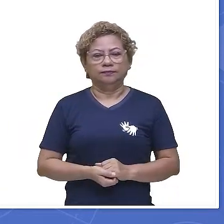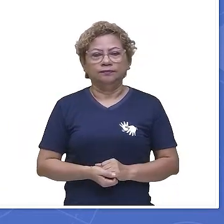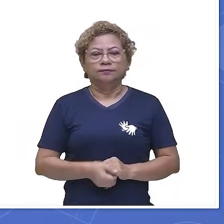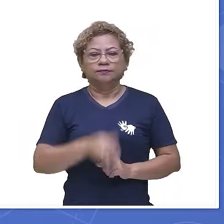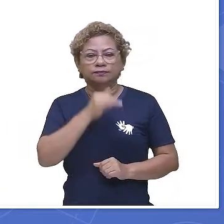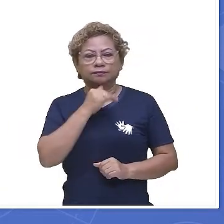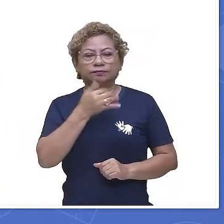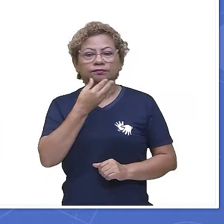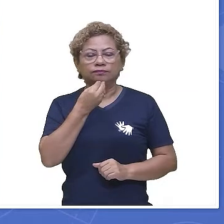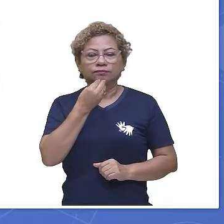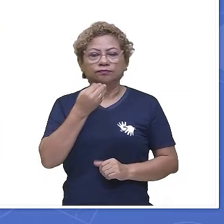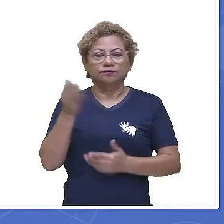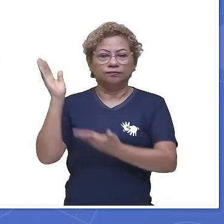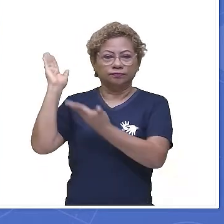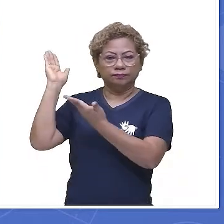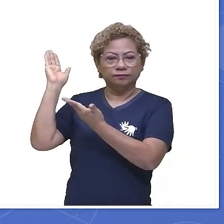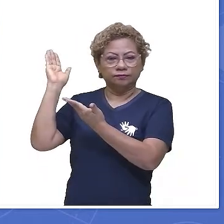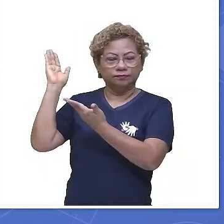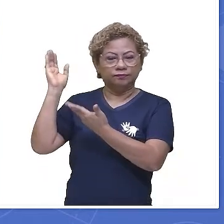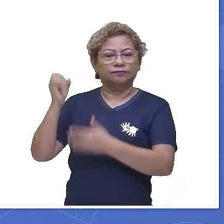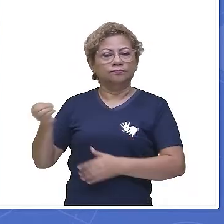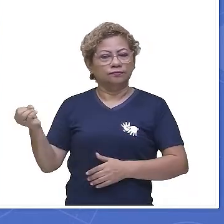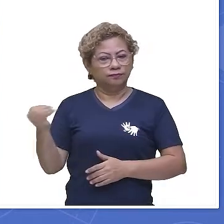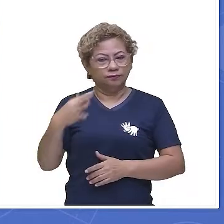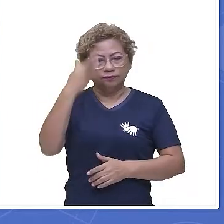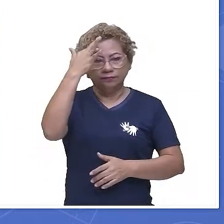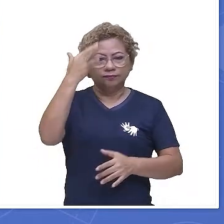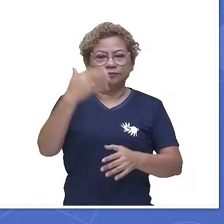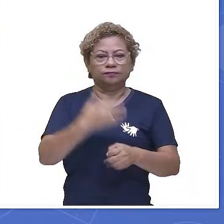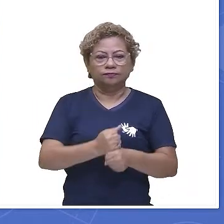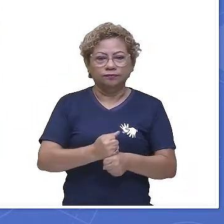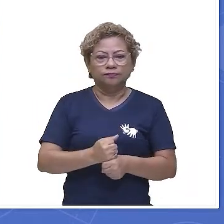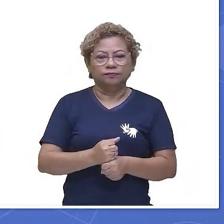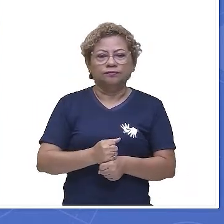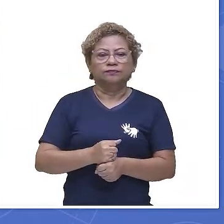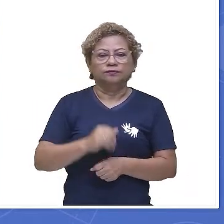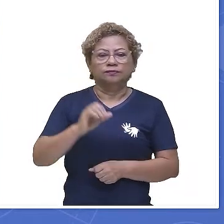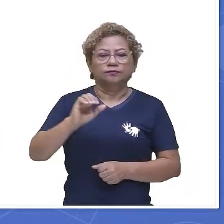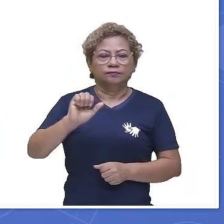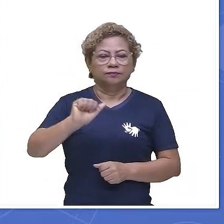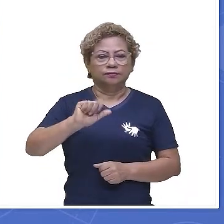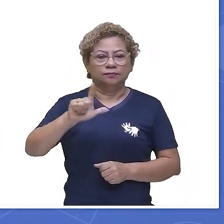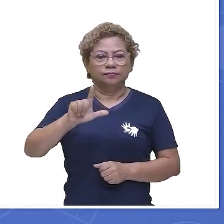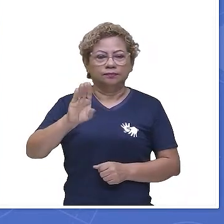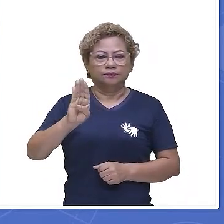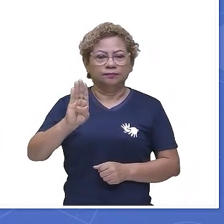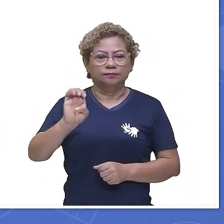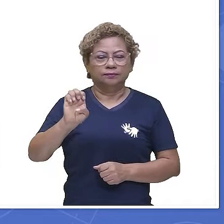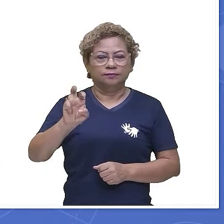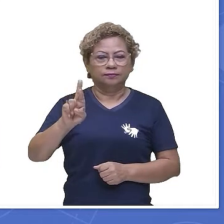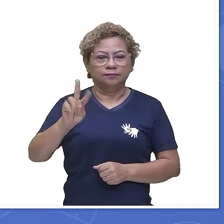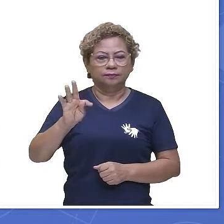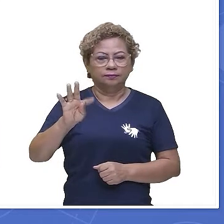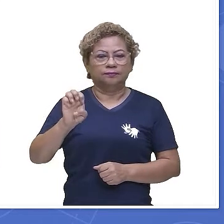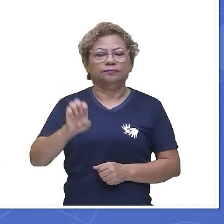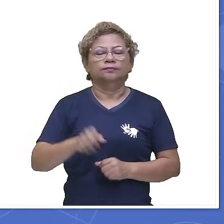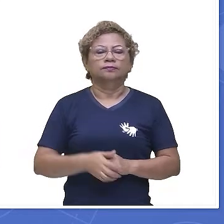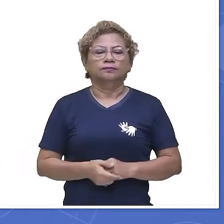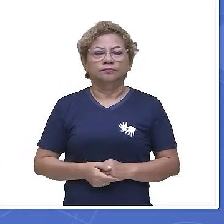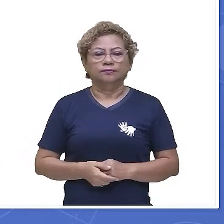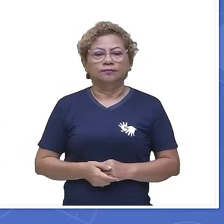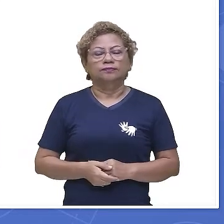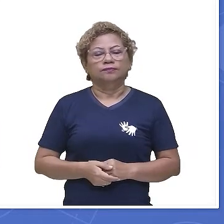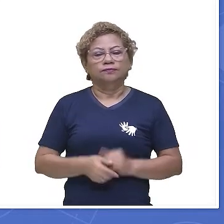que aparece na imagem, e outros grandes cientistas aí de nome renomado. Muito bem, essa foi, então,